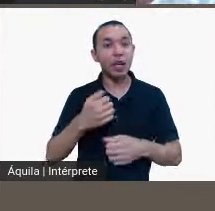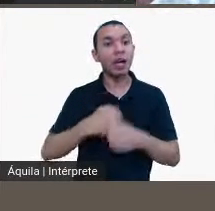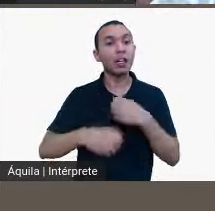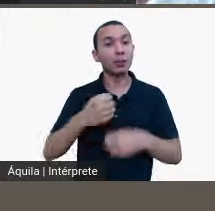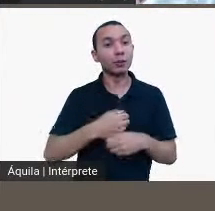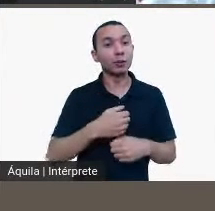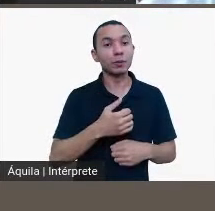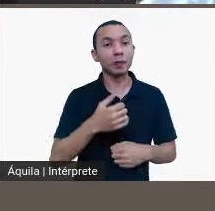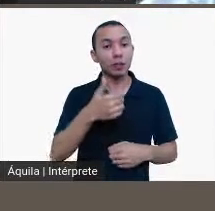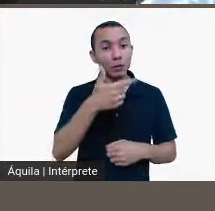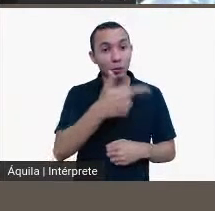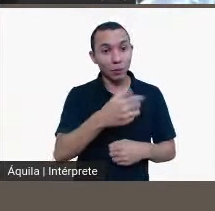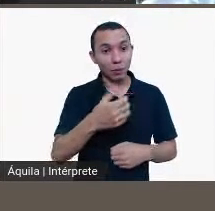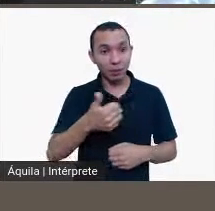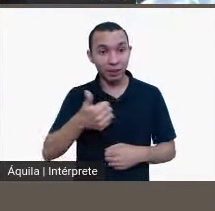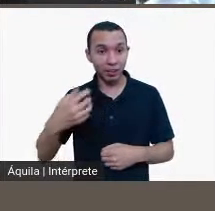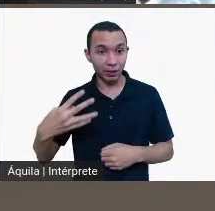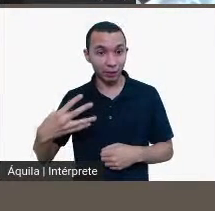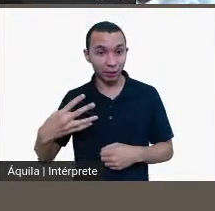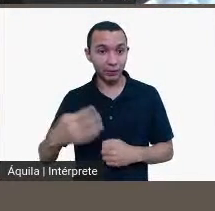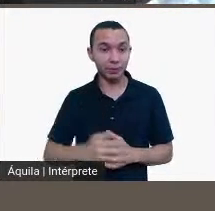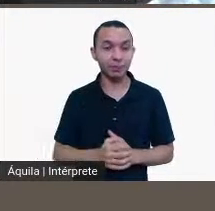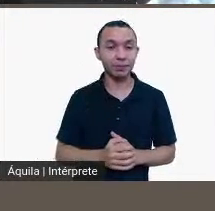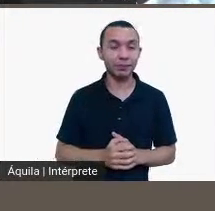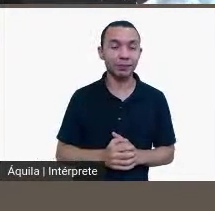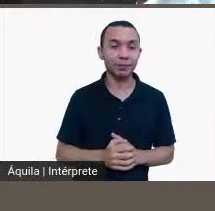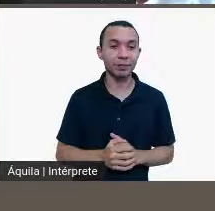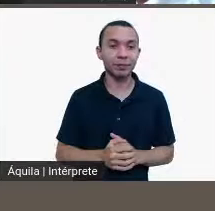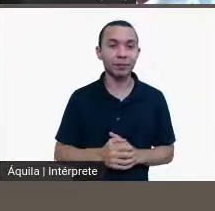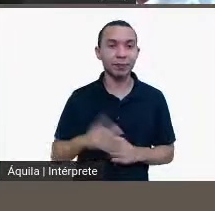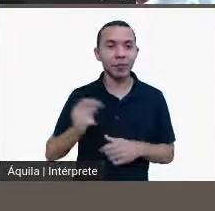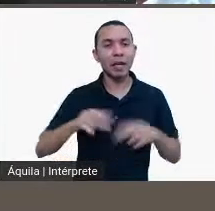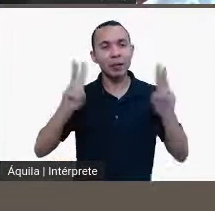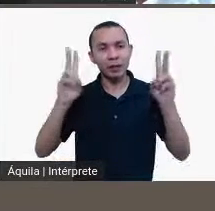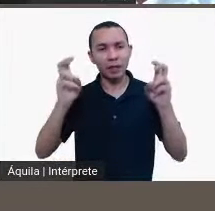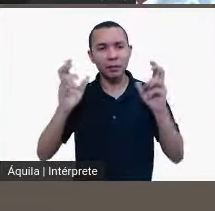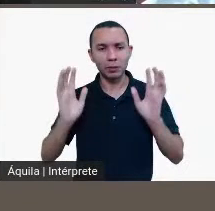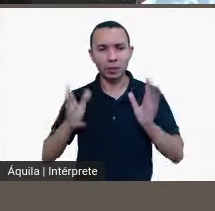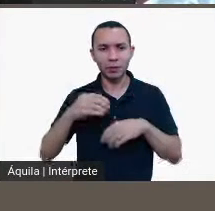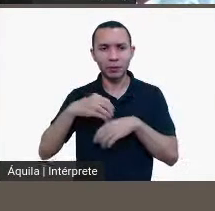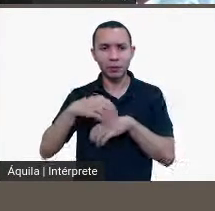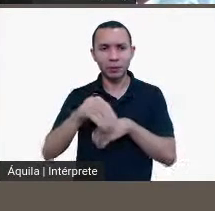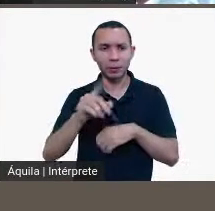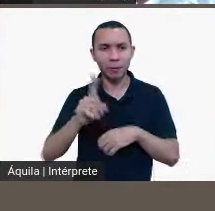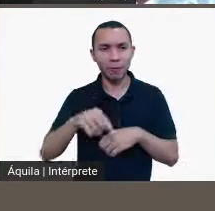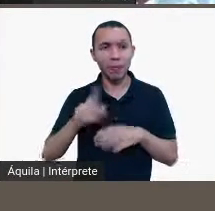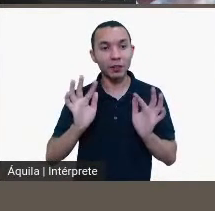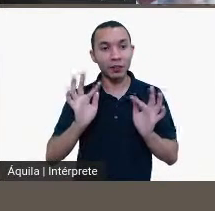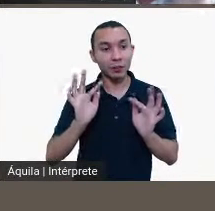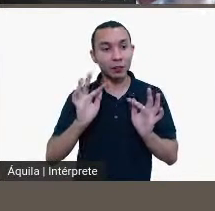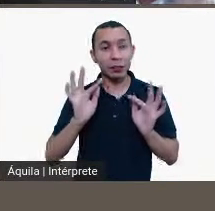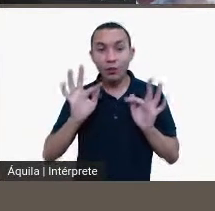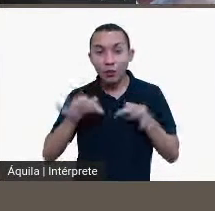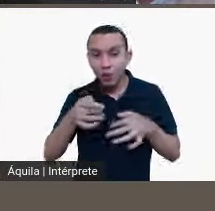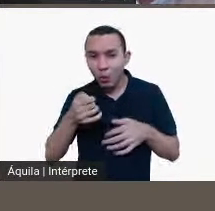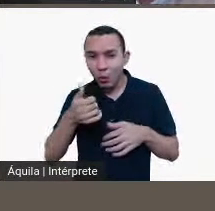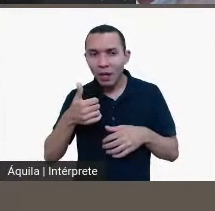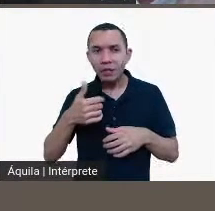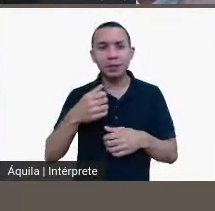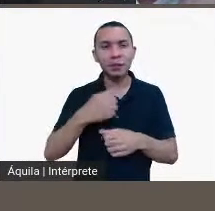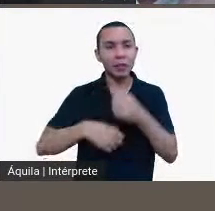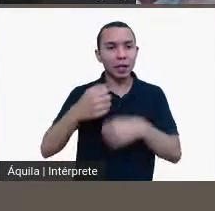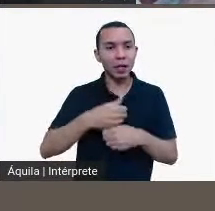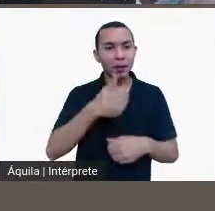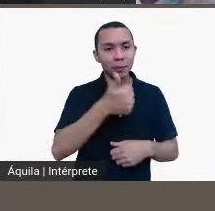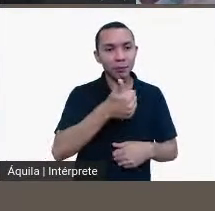em 2014. E que justamente, como o título indica, vai acompanhar já no final do século XIX cronistas que